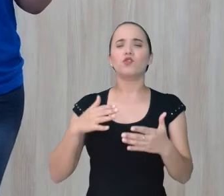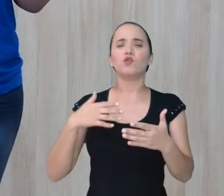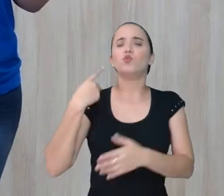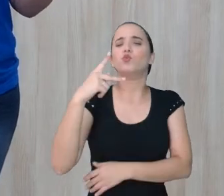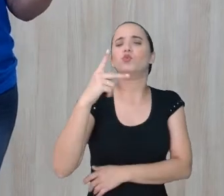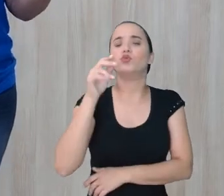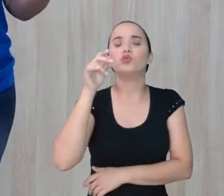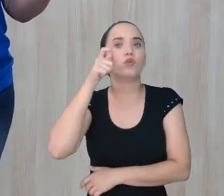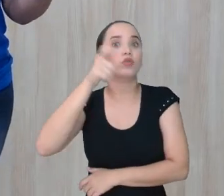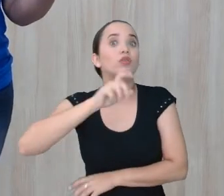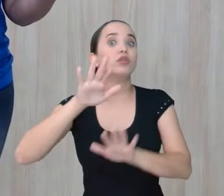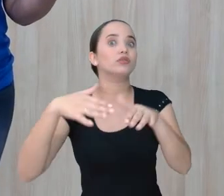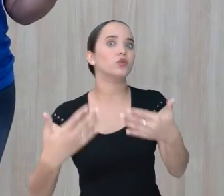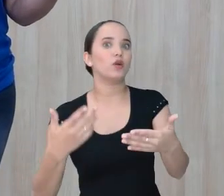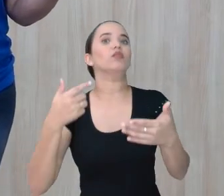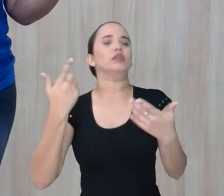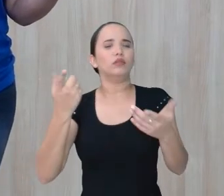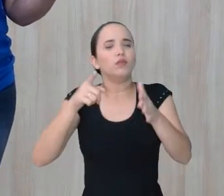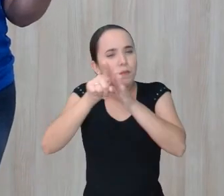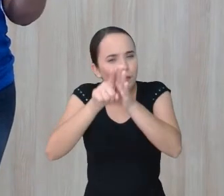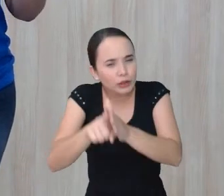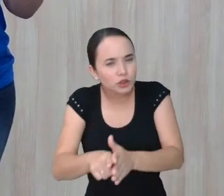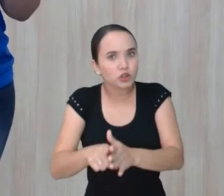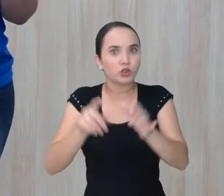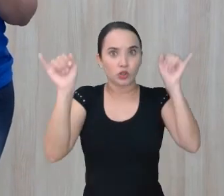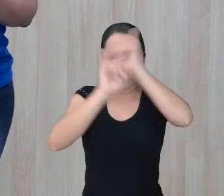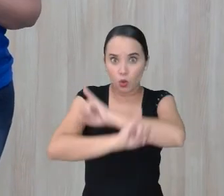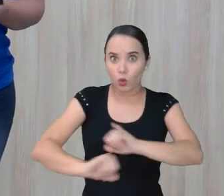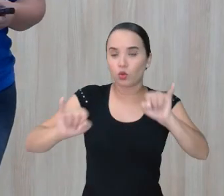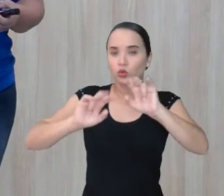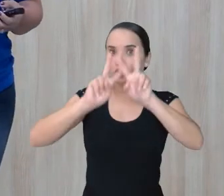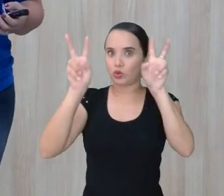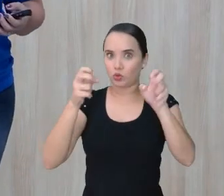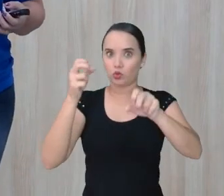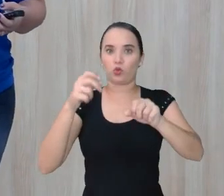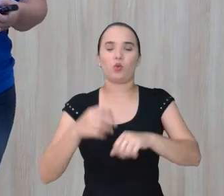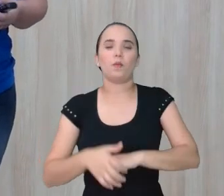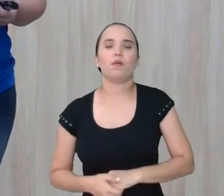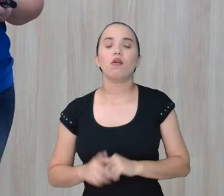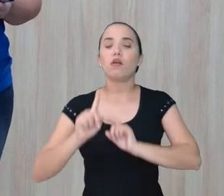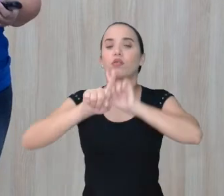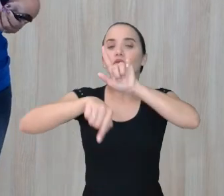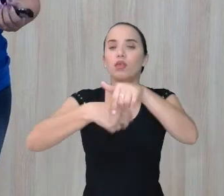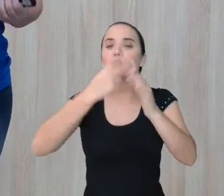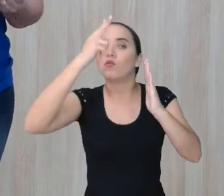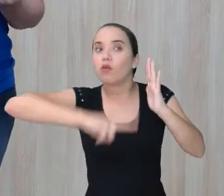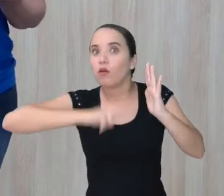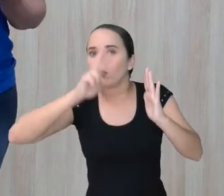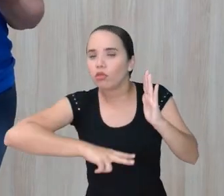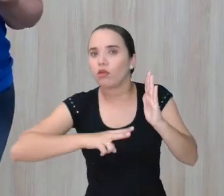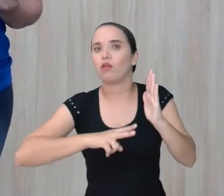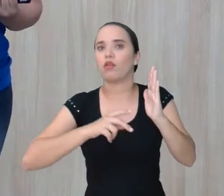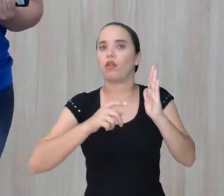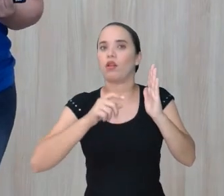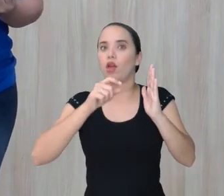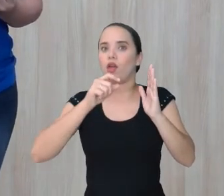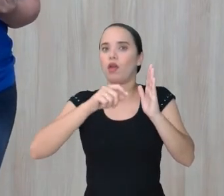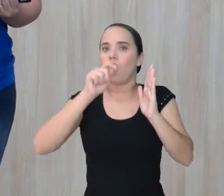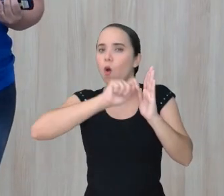interesse? Vai lá e pesquisa notícias desse assunto e, ao ler, marca o